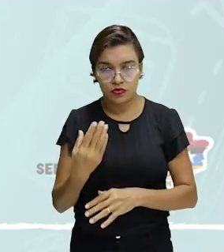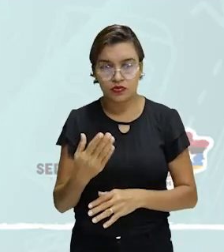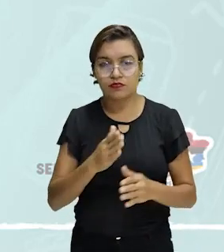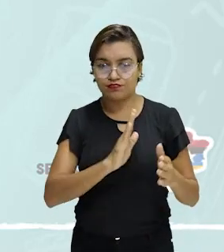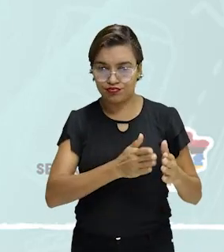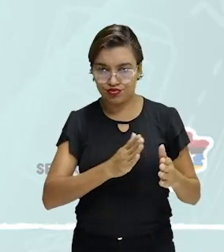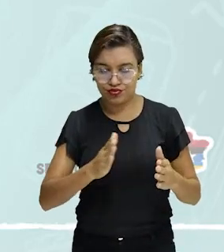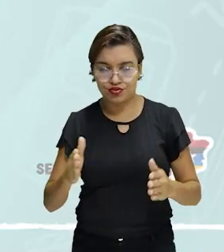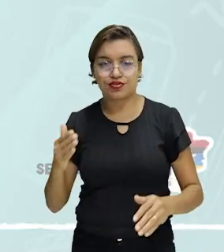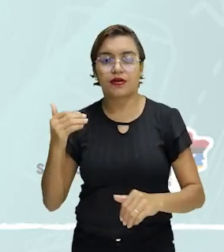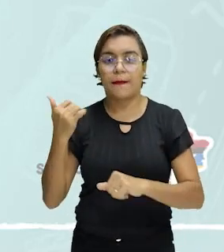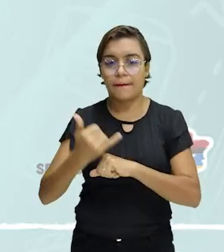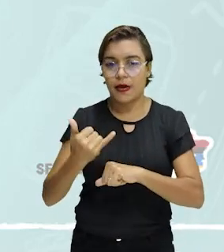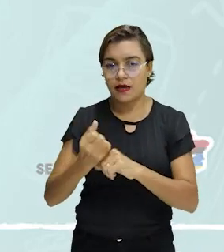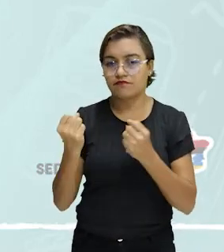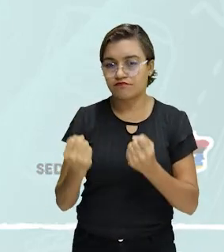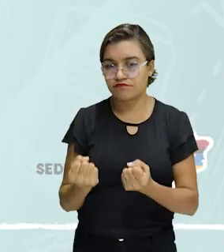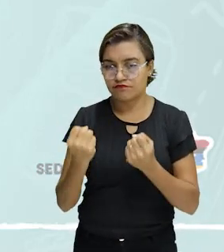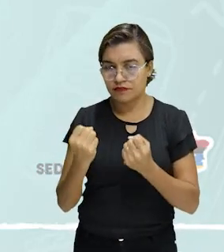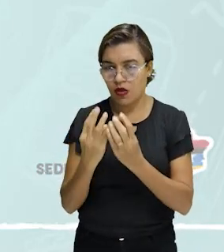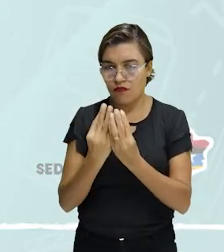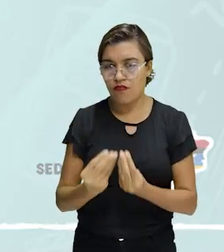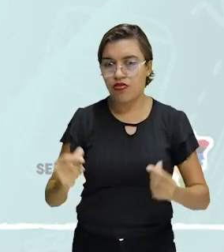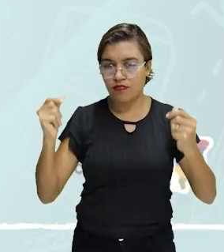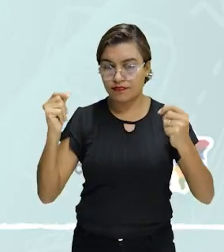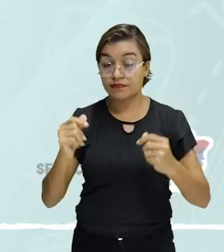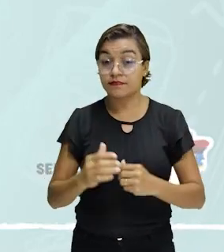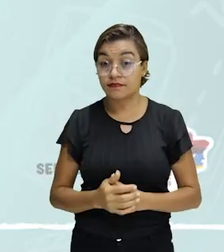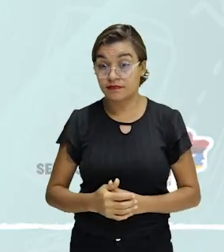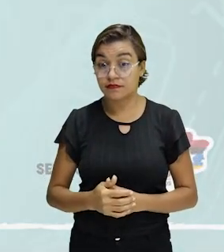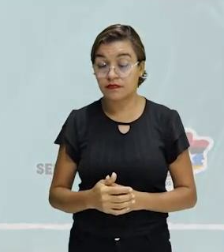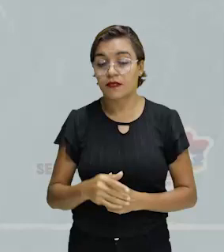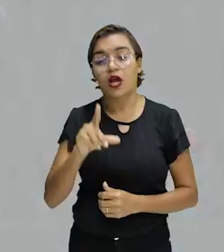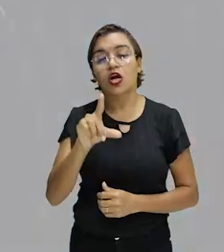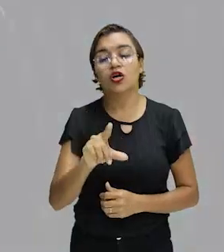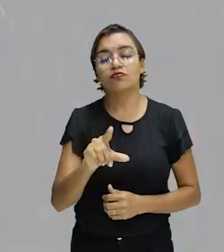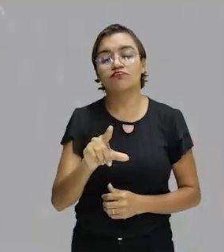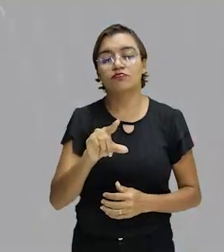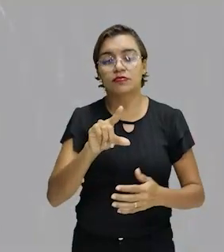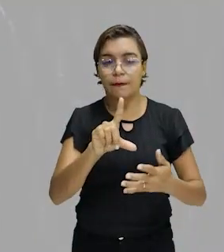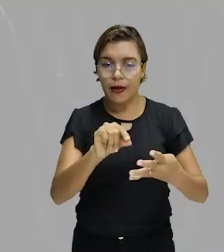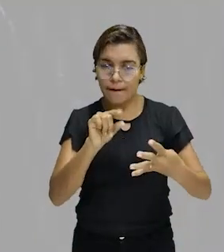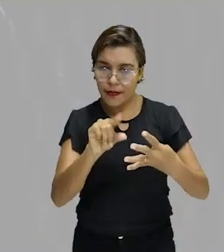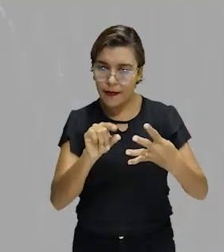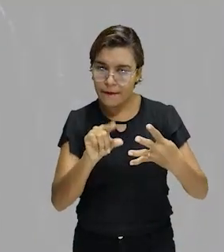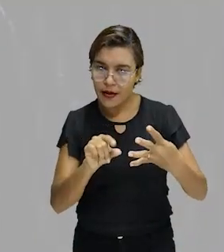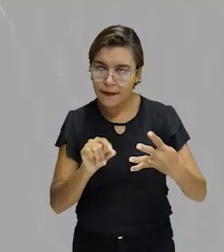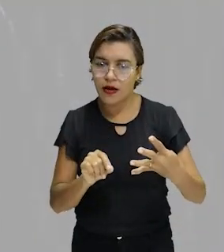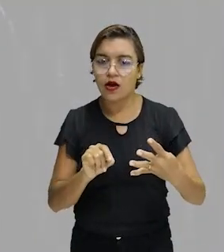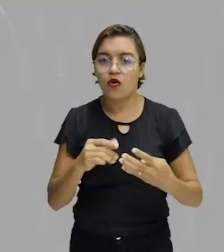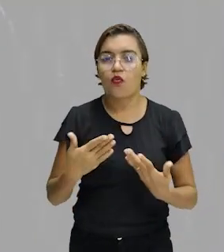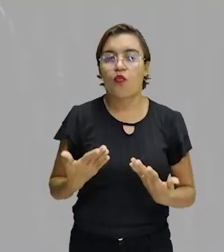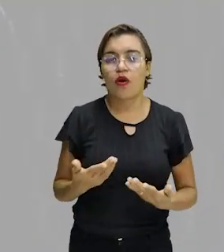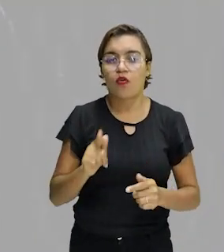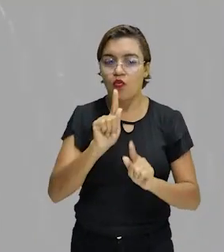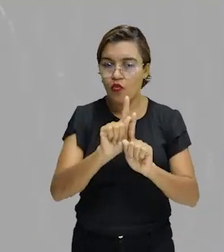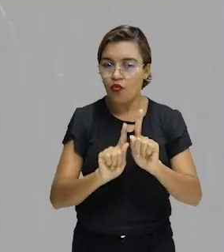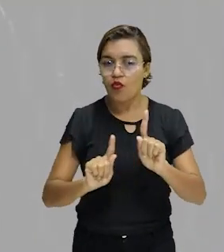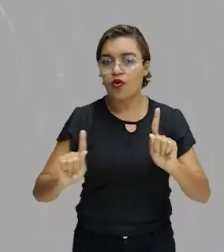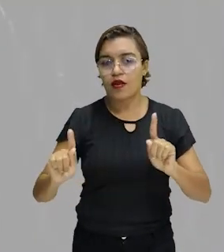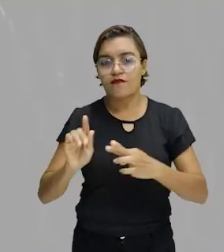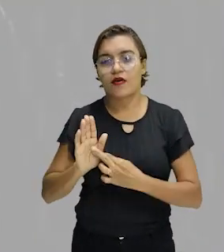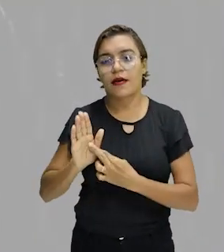toda a massa de ferro fosse consumida. Assinale a alternativa cujo gráfico melhor representa